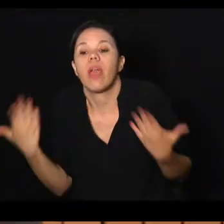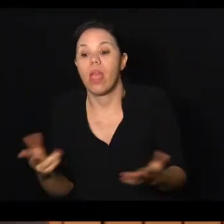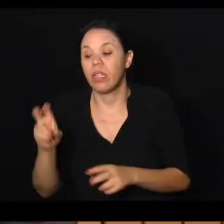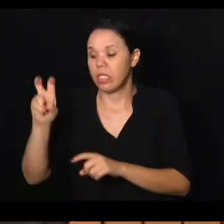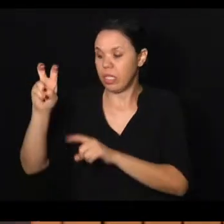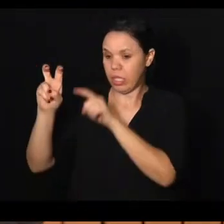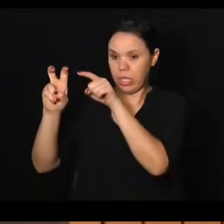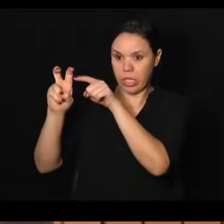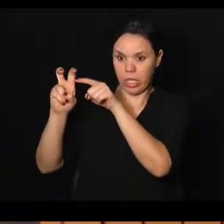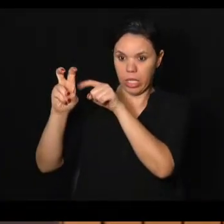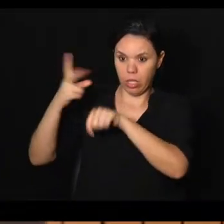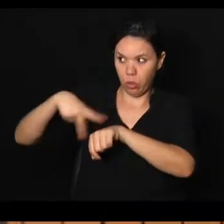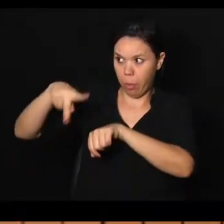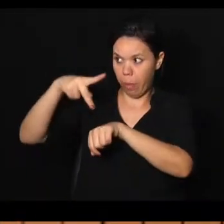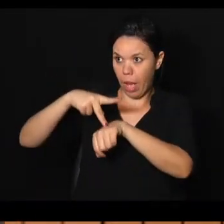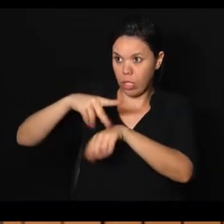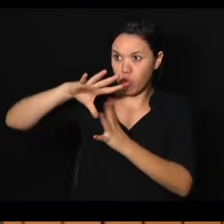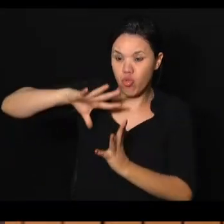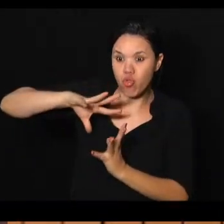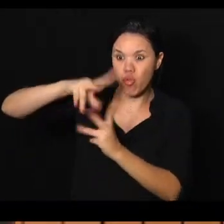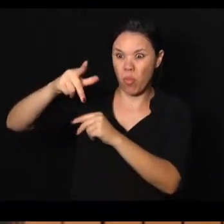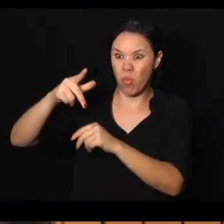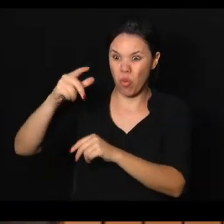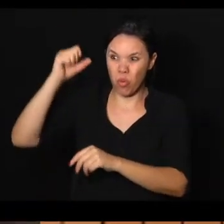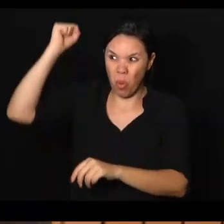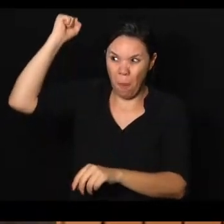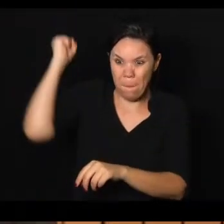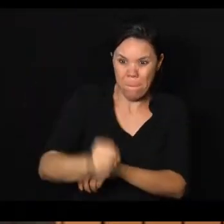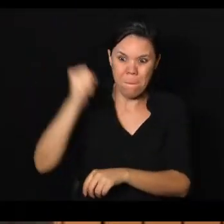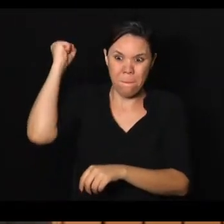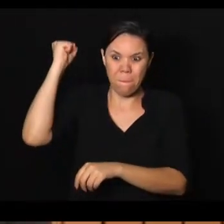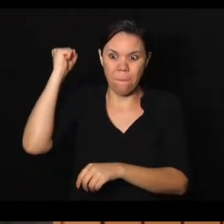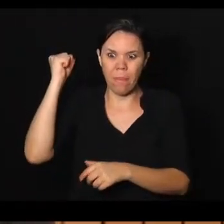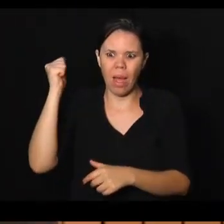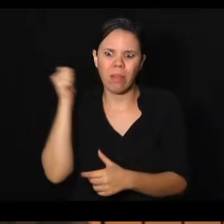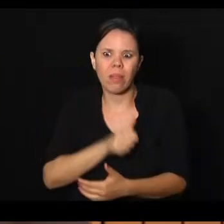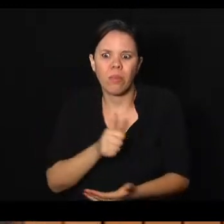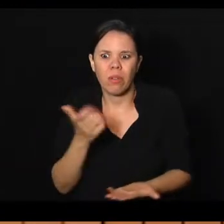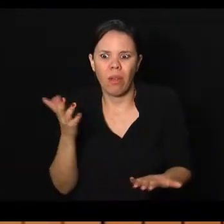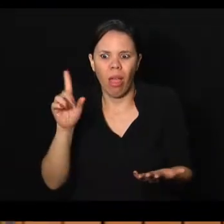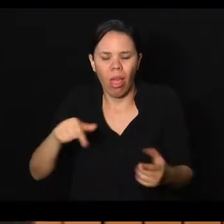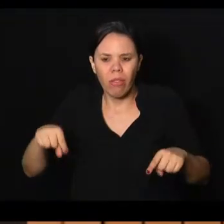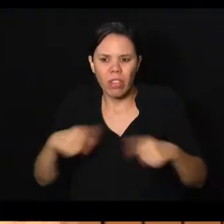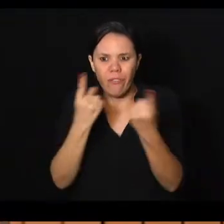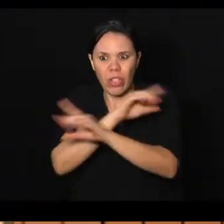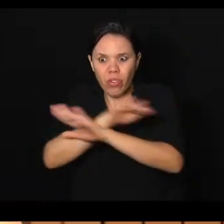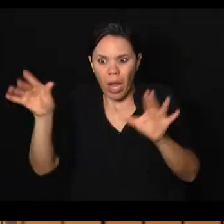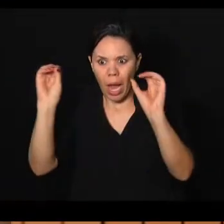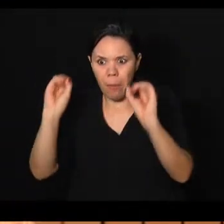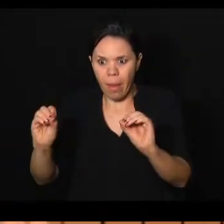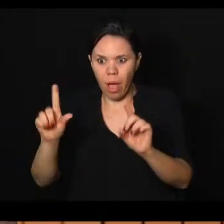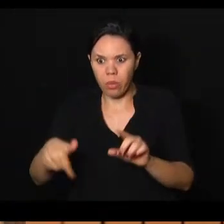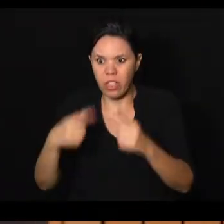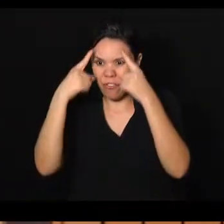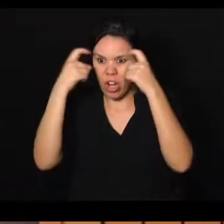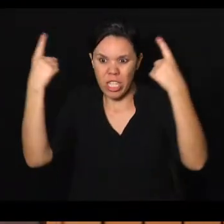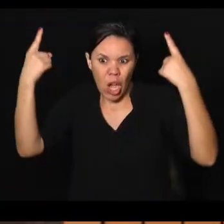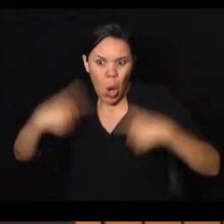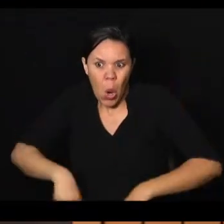do mundo que mais mata mulheres. Este é o nosso desafio. Somos um país em que a violência contra a